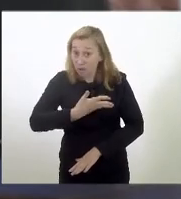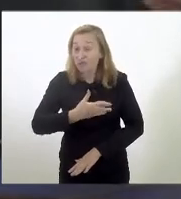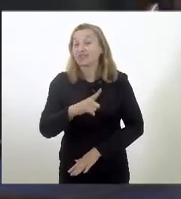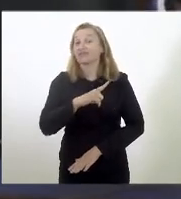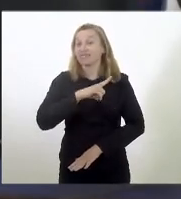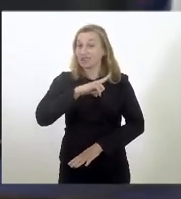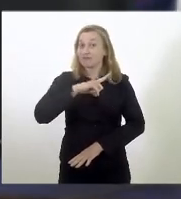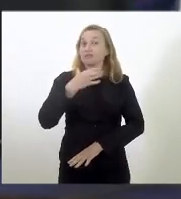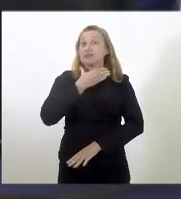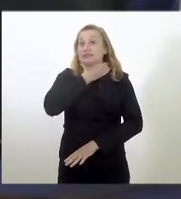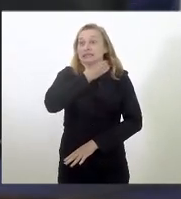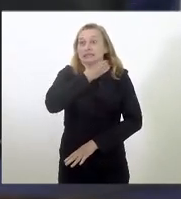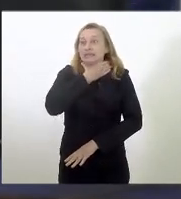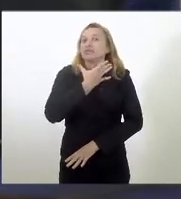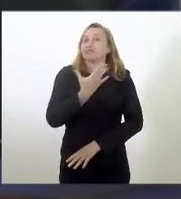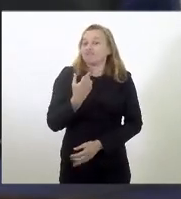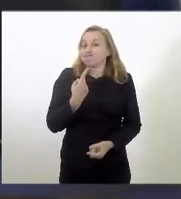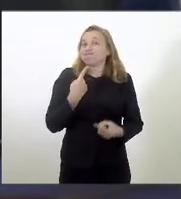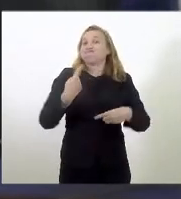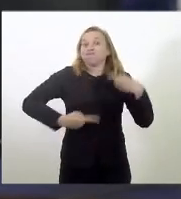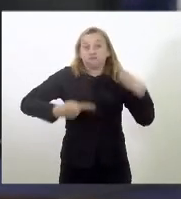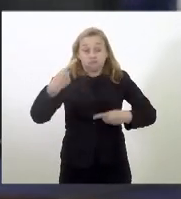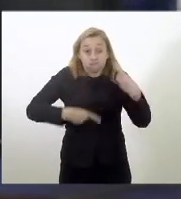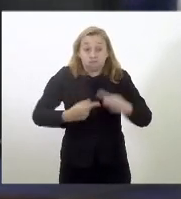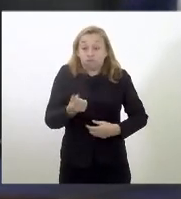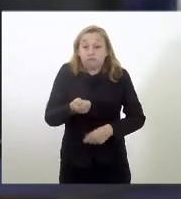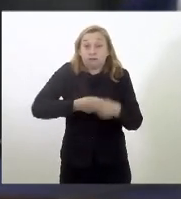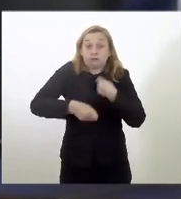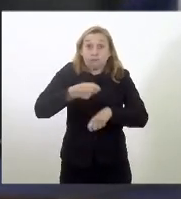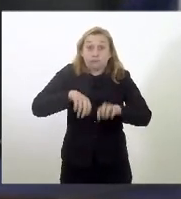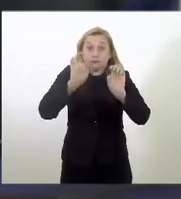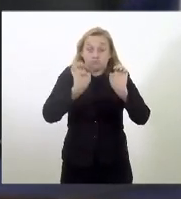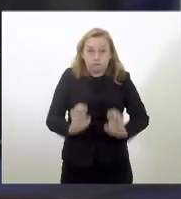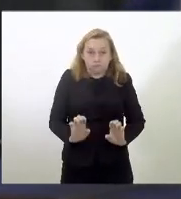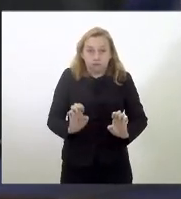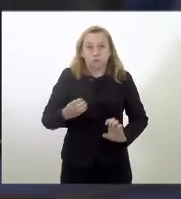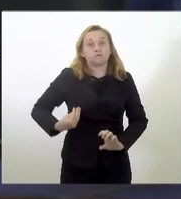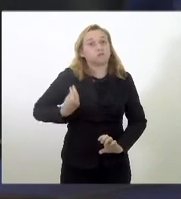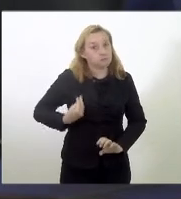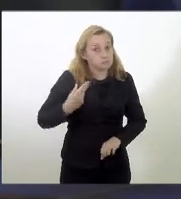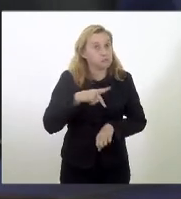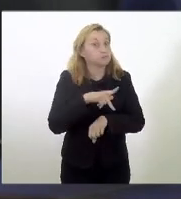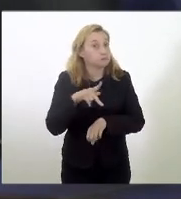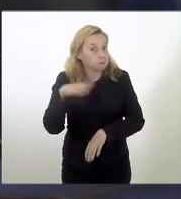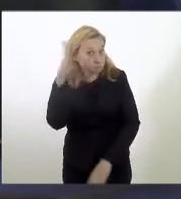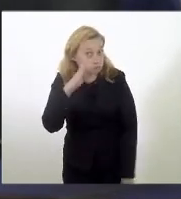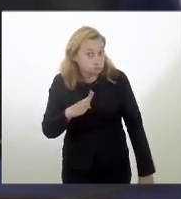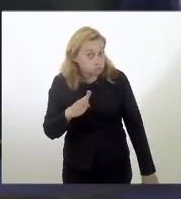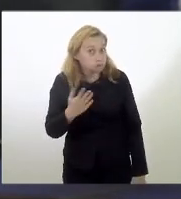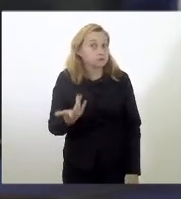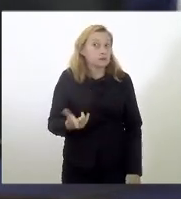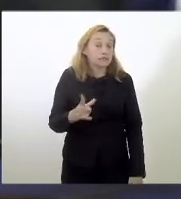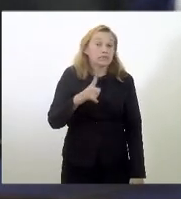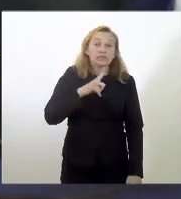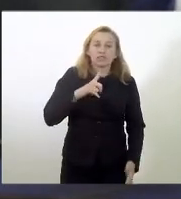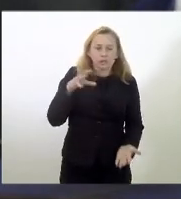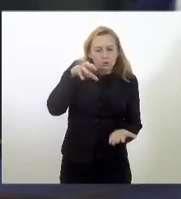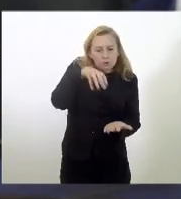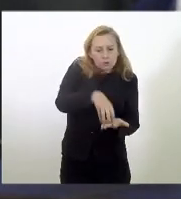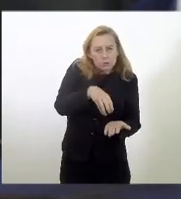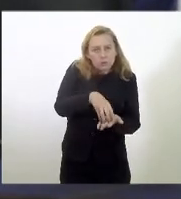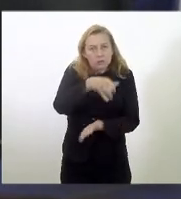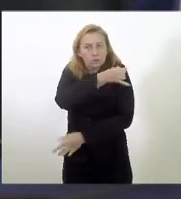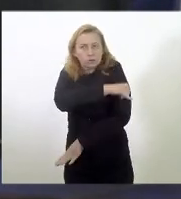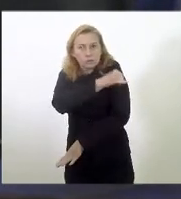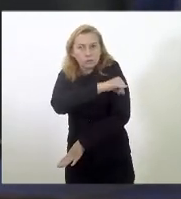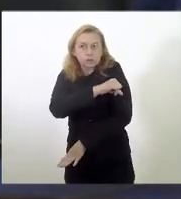profunda crise política, econômica, ética que o Brasil viveu e que teve o seu centro no Rio de Janeiro,